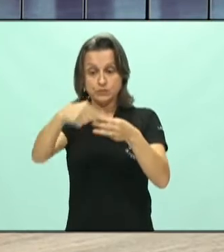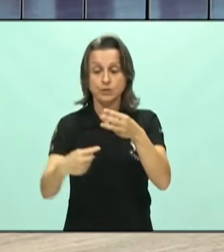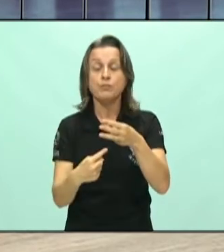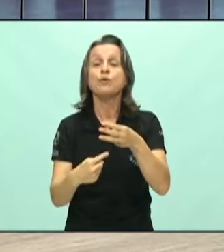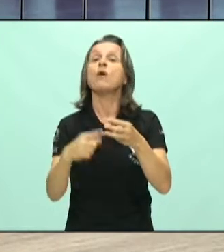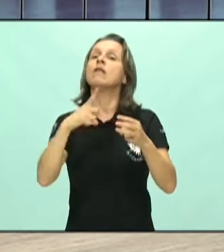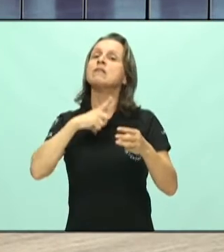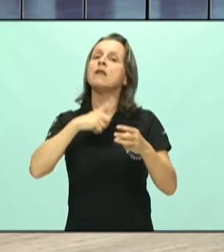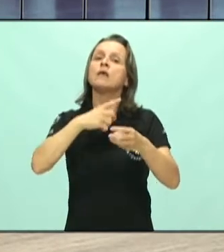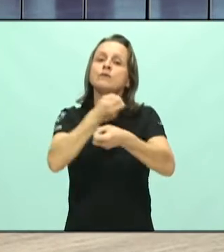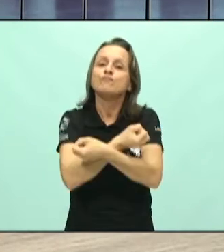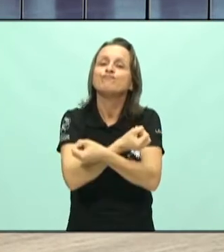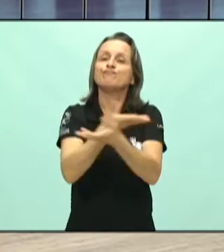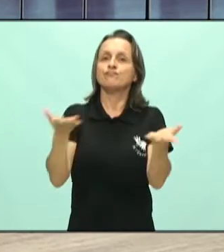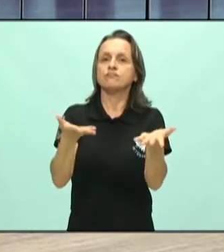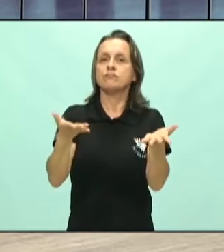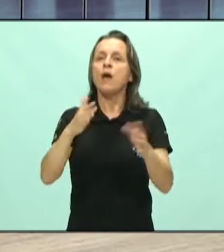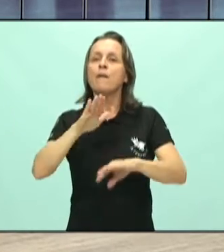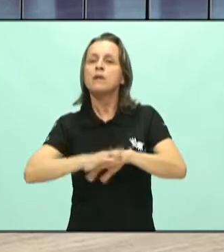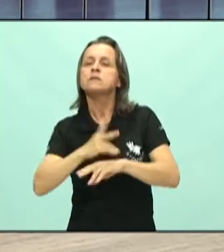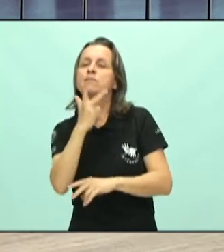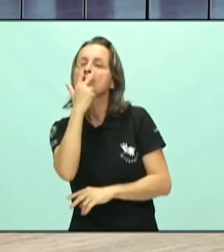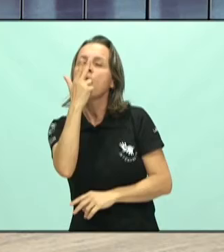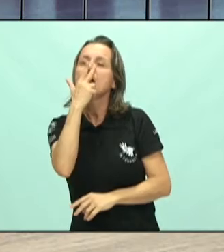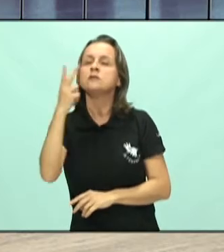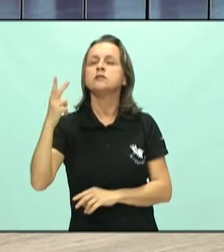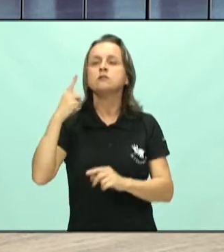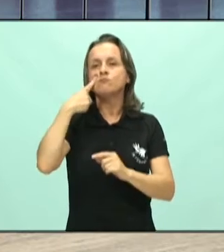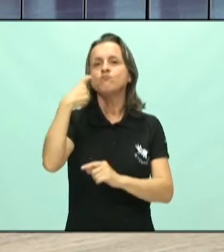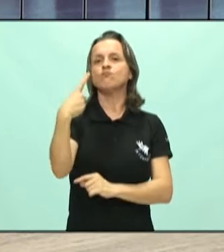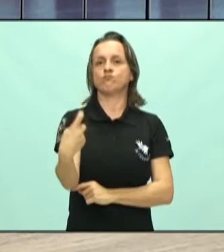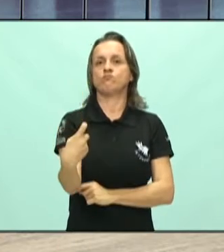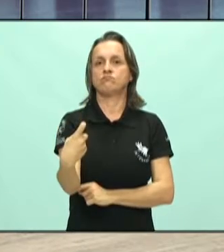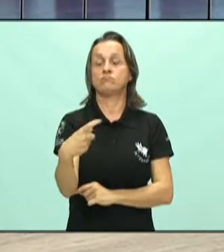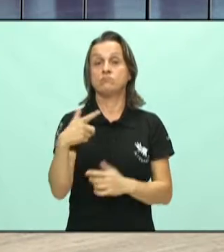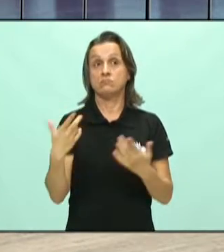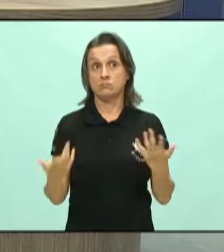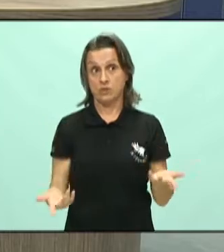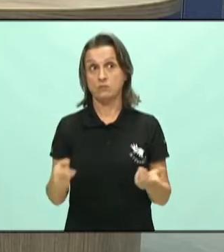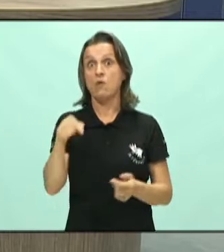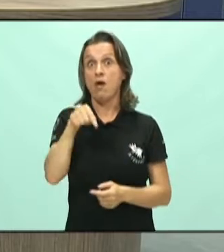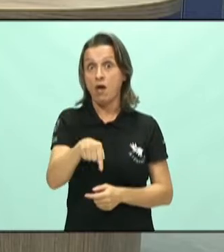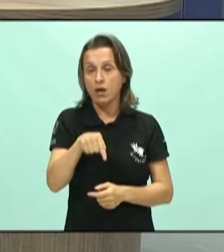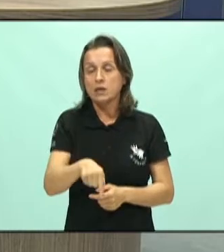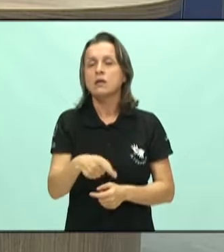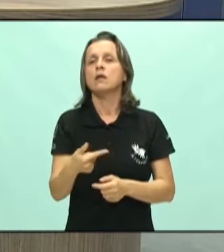Itajaí é um estado, é um município que ele traz até o seu,